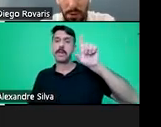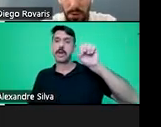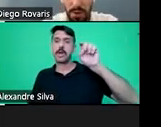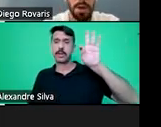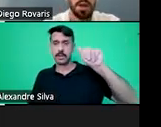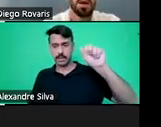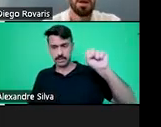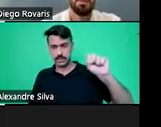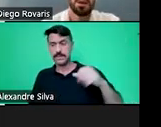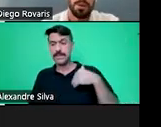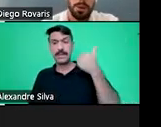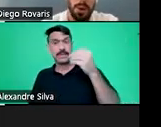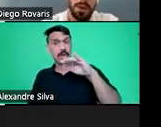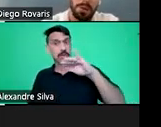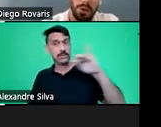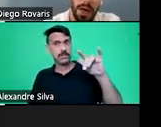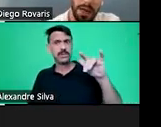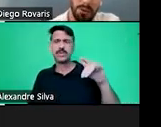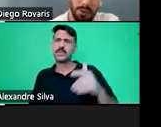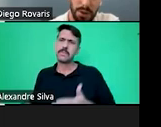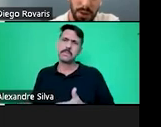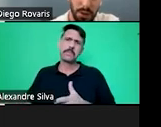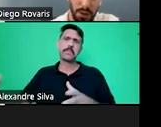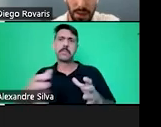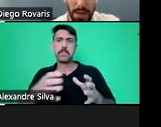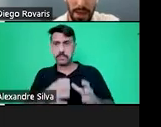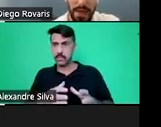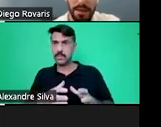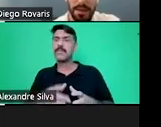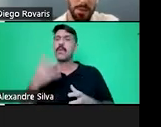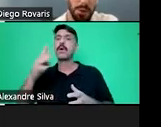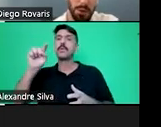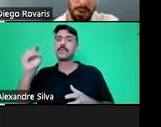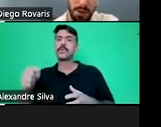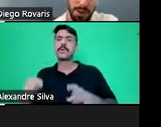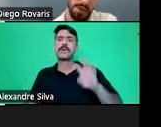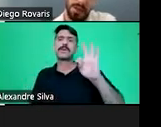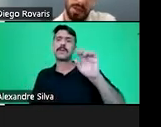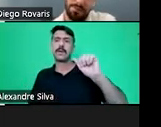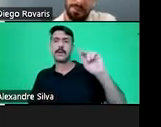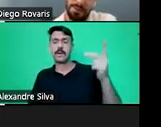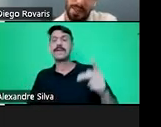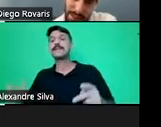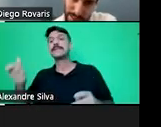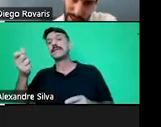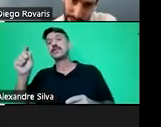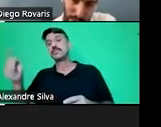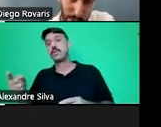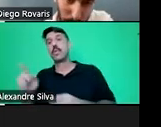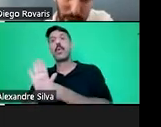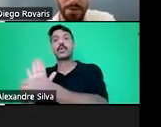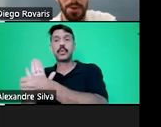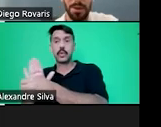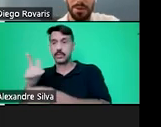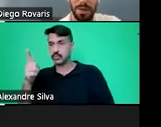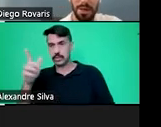10 mil indivíduos, pelo menos 4 mil casos com TDAH e 6 mil controles. A gente espera